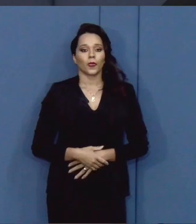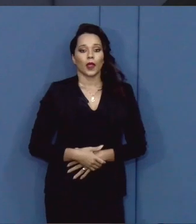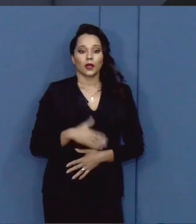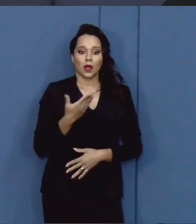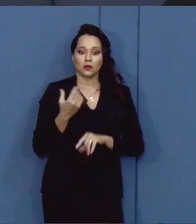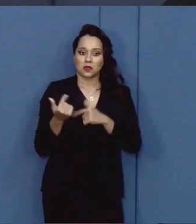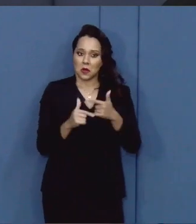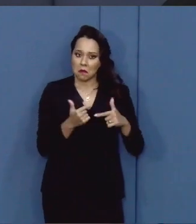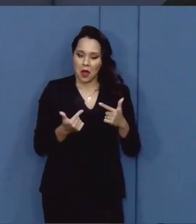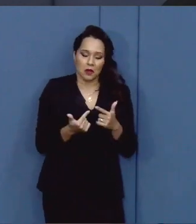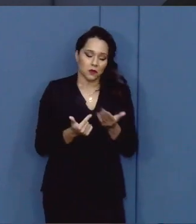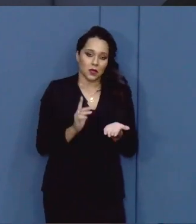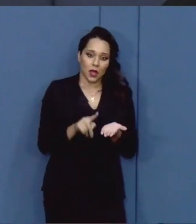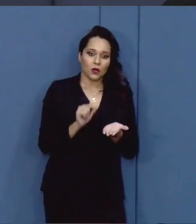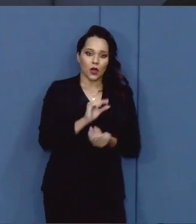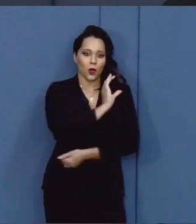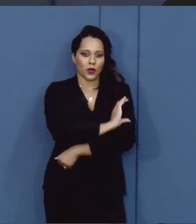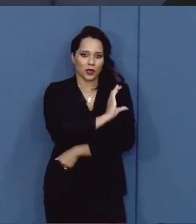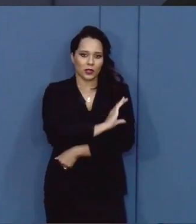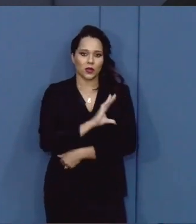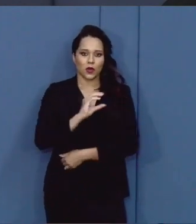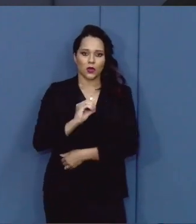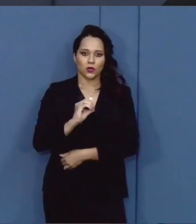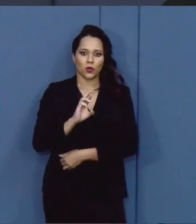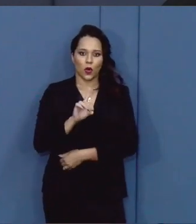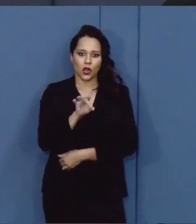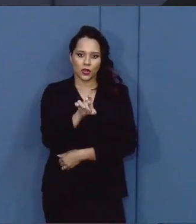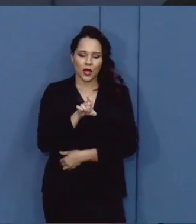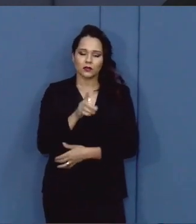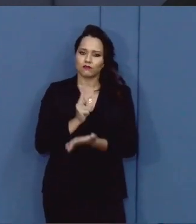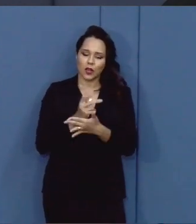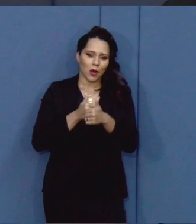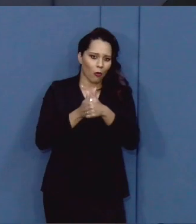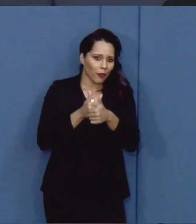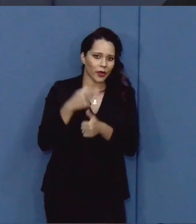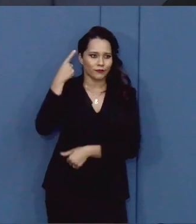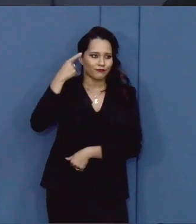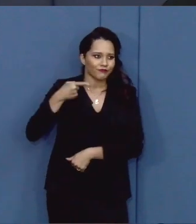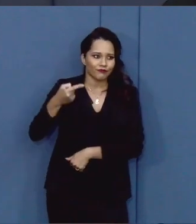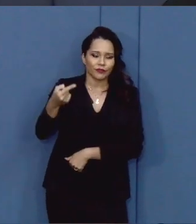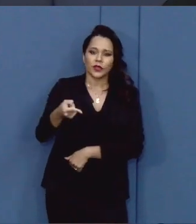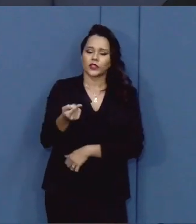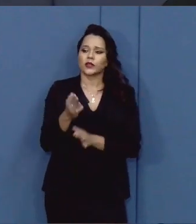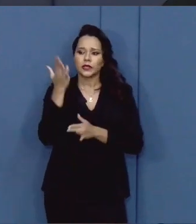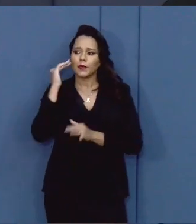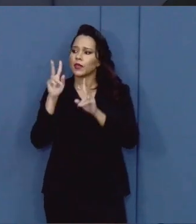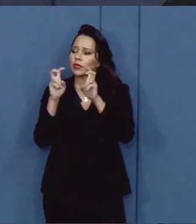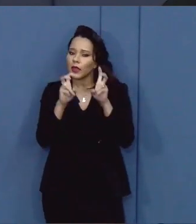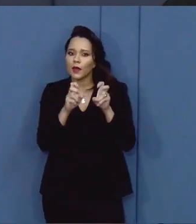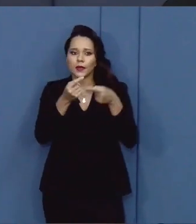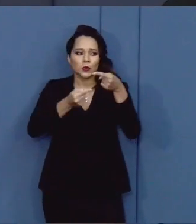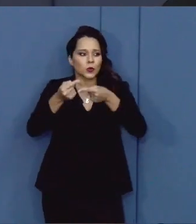uma das atividades é a coordenação do Códex, sempre acompanhando no dia a dia, sabendo os temas que estão